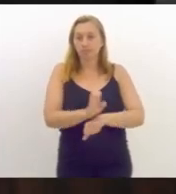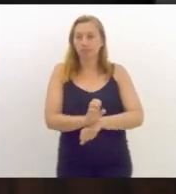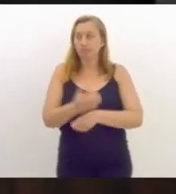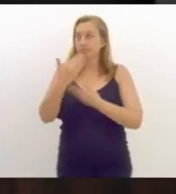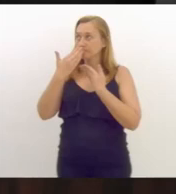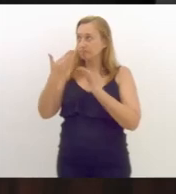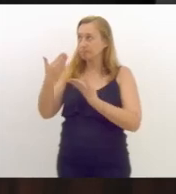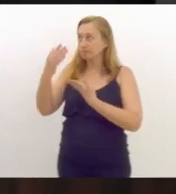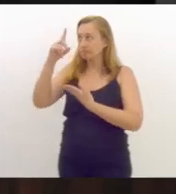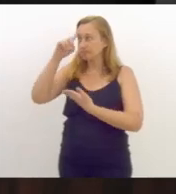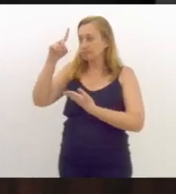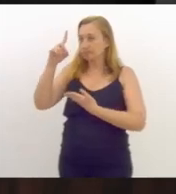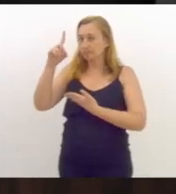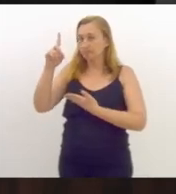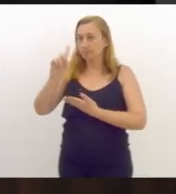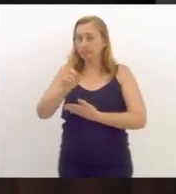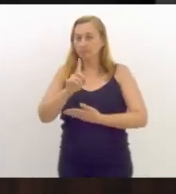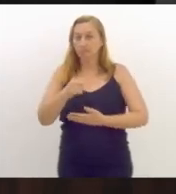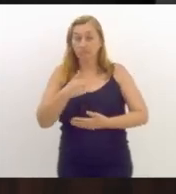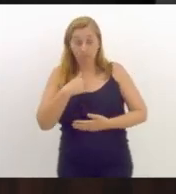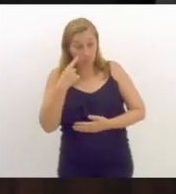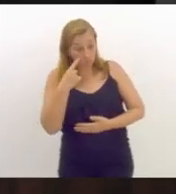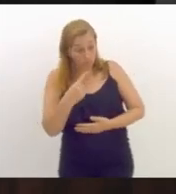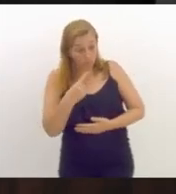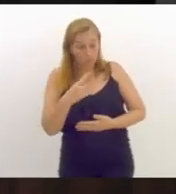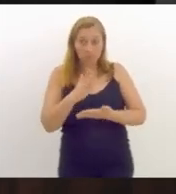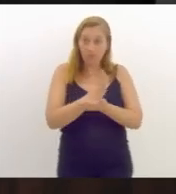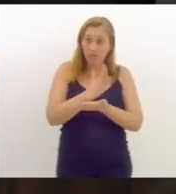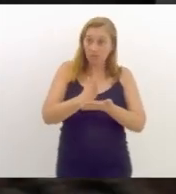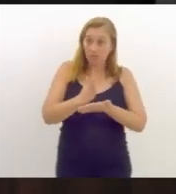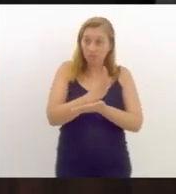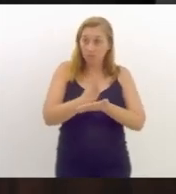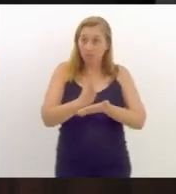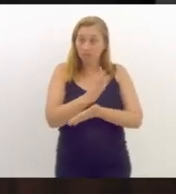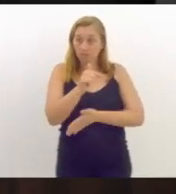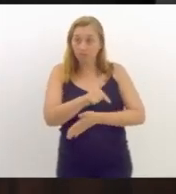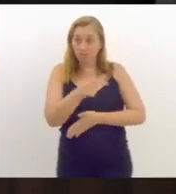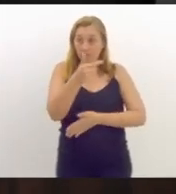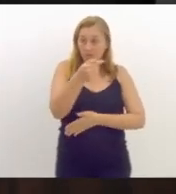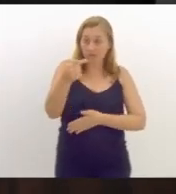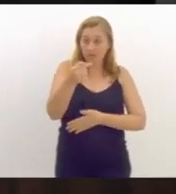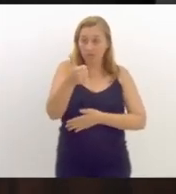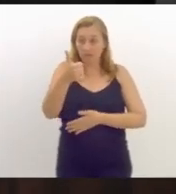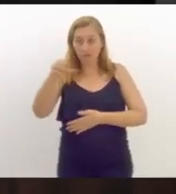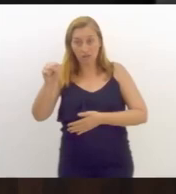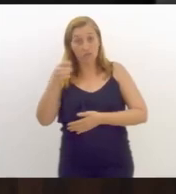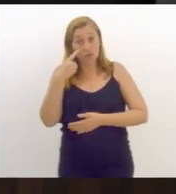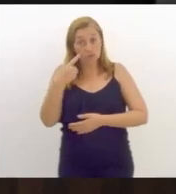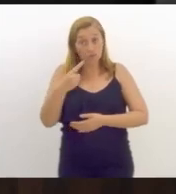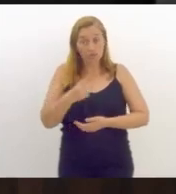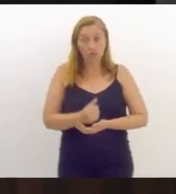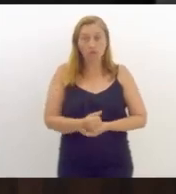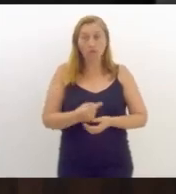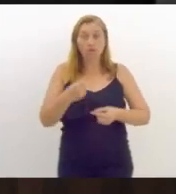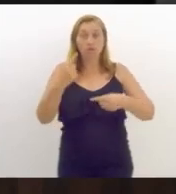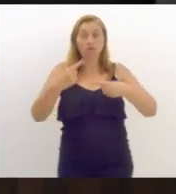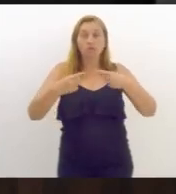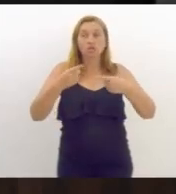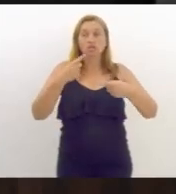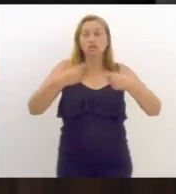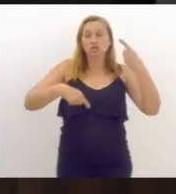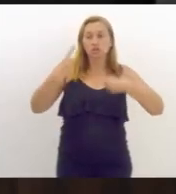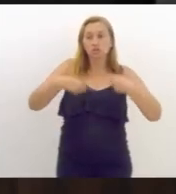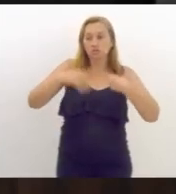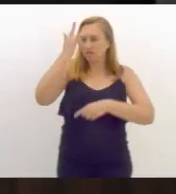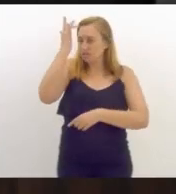porque eu passei aqui alguns presentes tiveram aqui em 17 e 18 que fazer discurso é